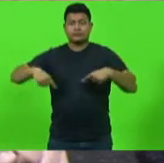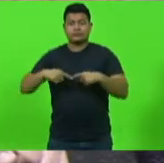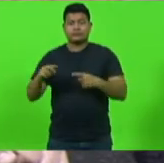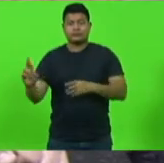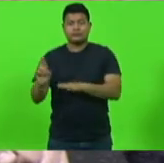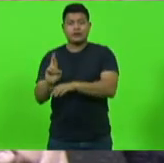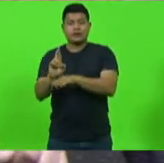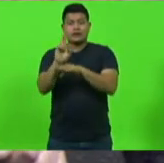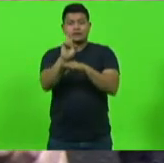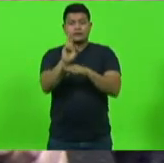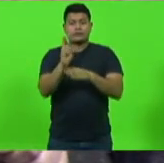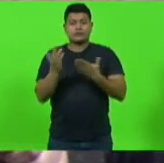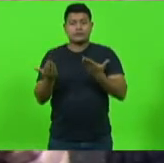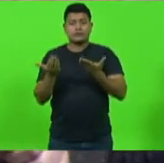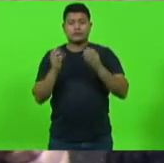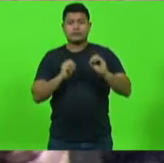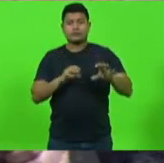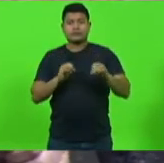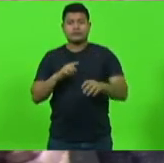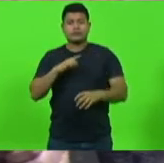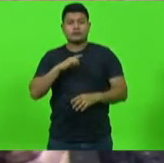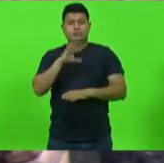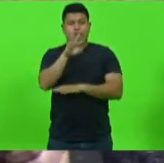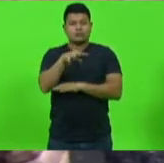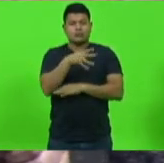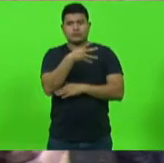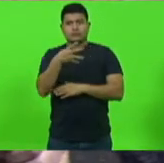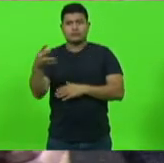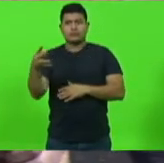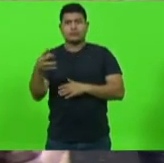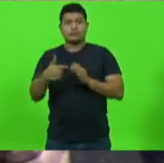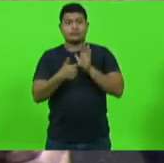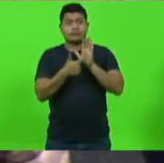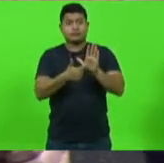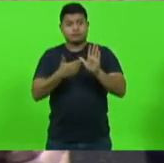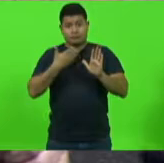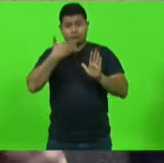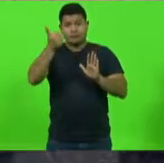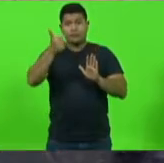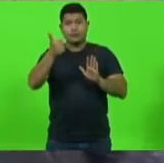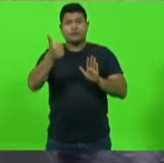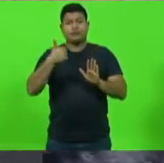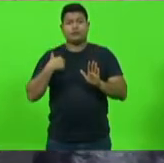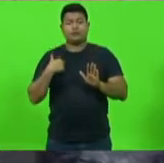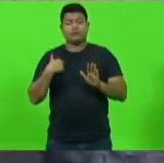representantes da educação, que me vieram com uma tabela ainda melhor apresentada ainda do que pelo Sint.